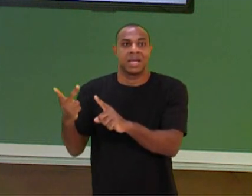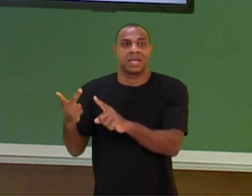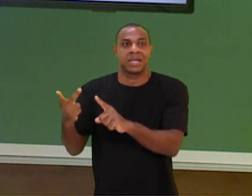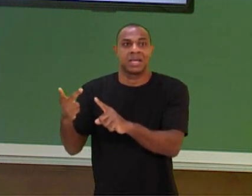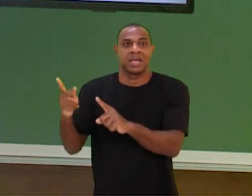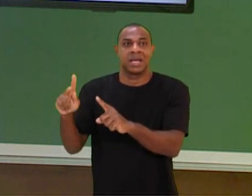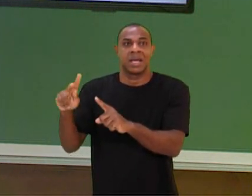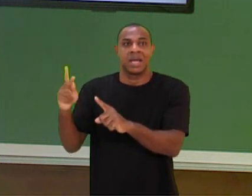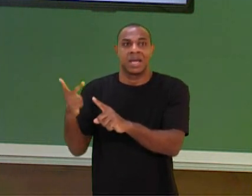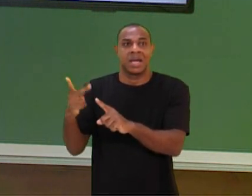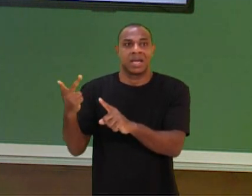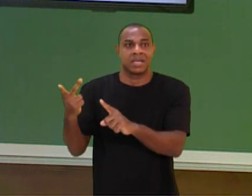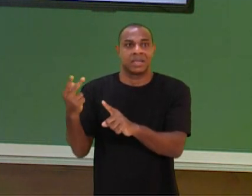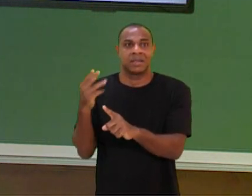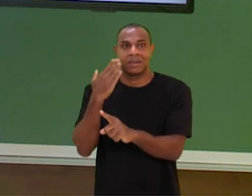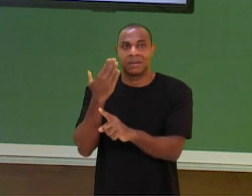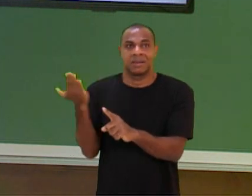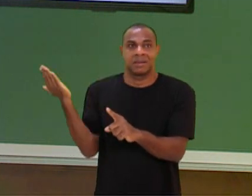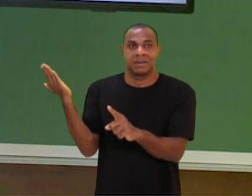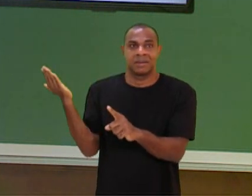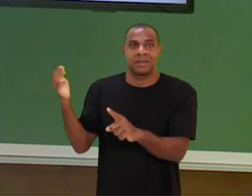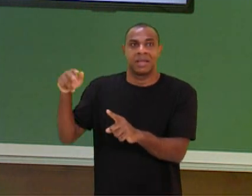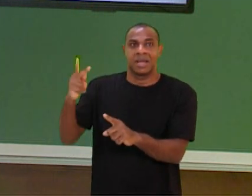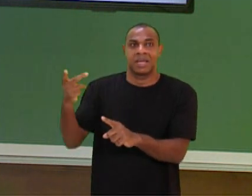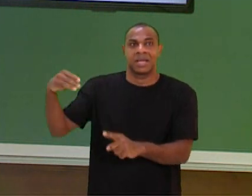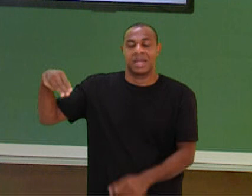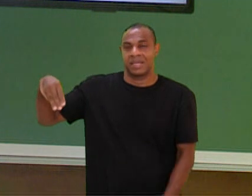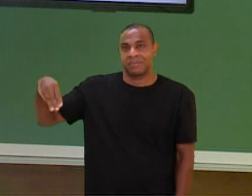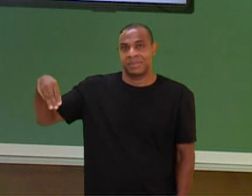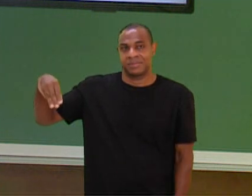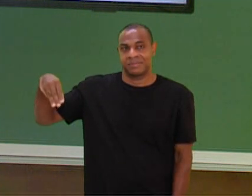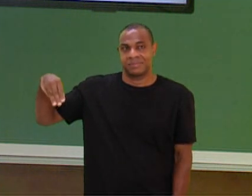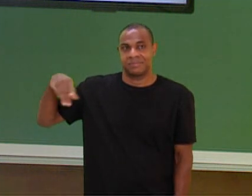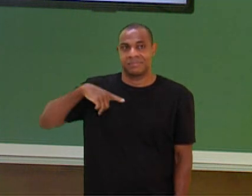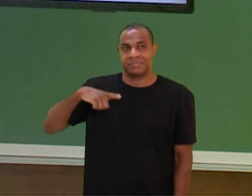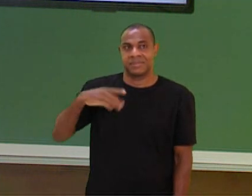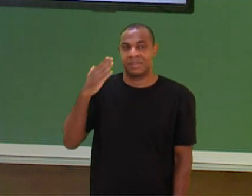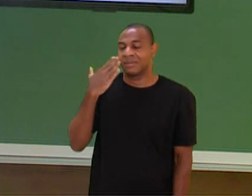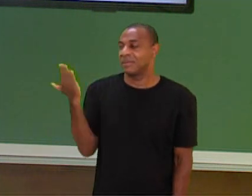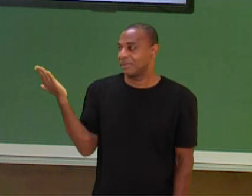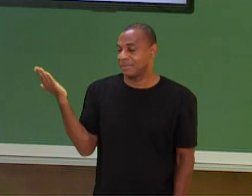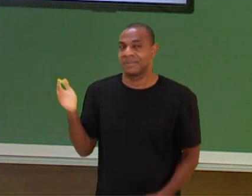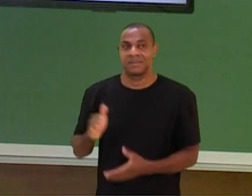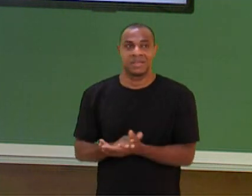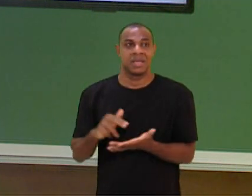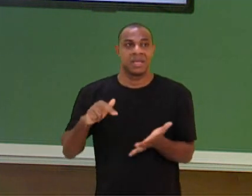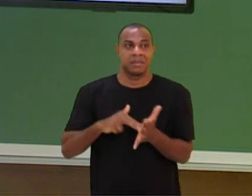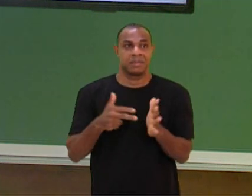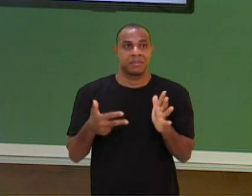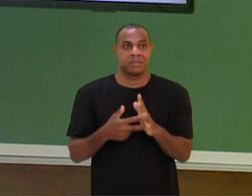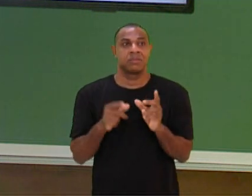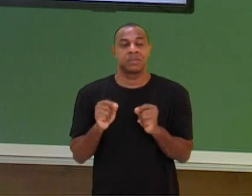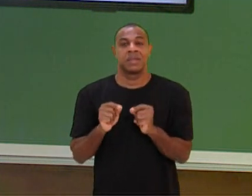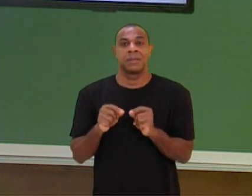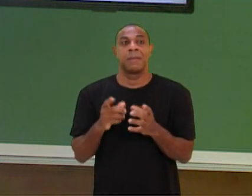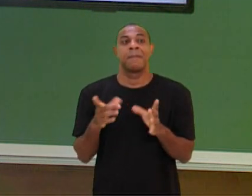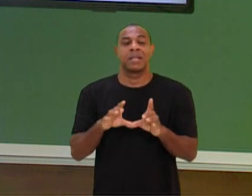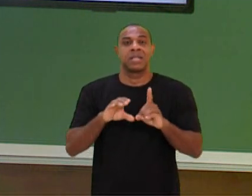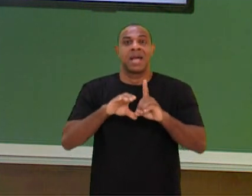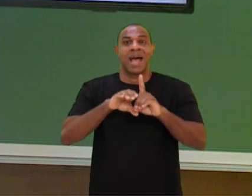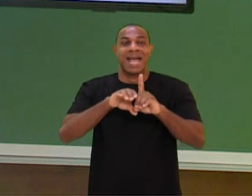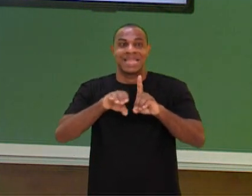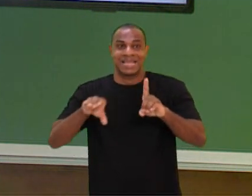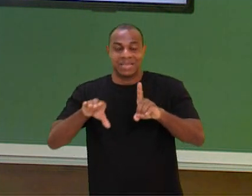pressão absoluta do ponto, ele representa a pressão atmosférica mais a densidade vezes a gravidade vezes